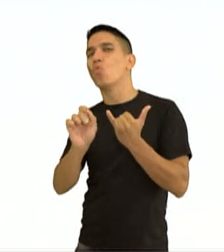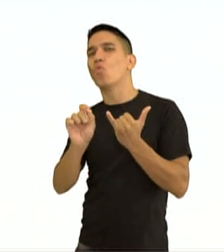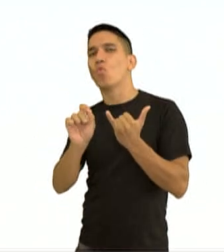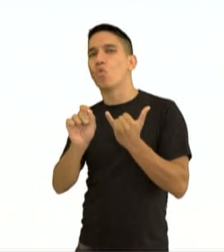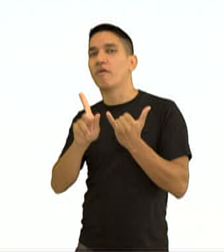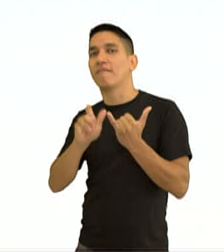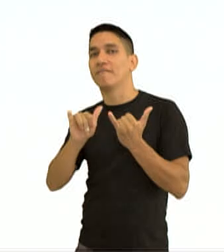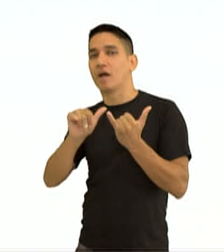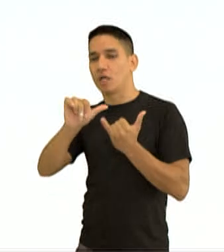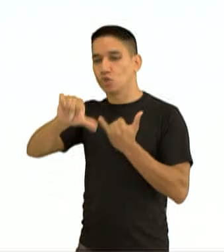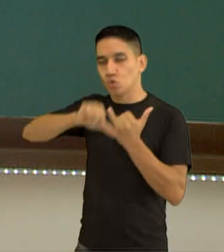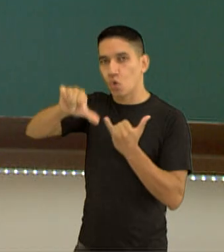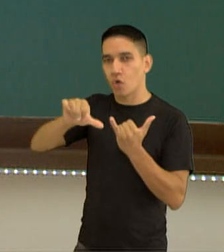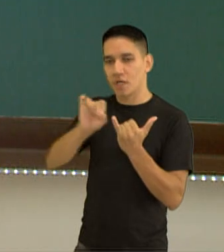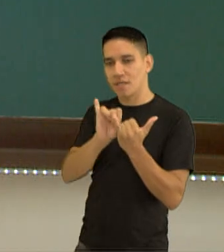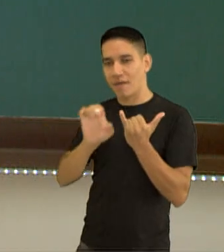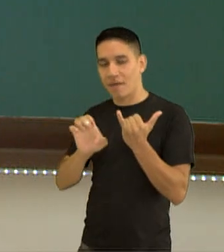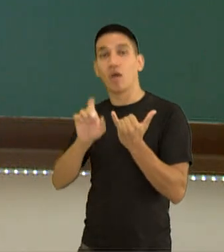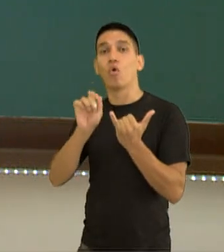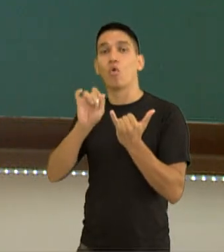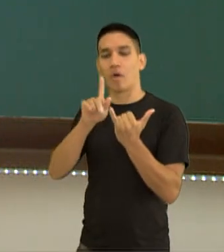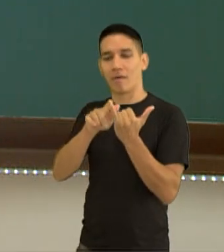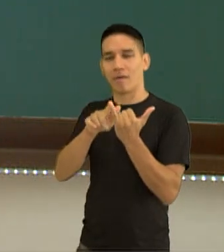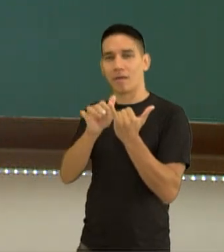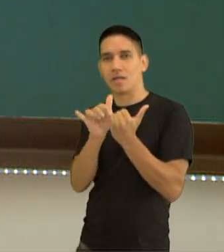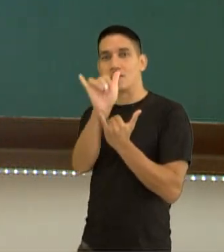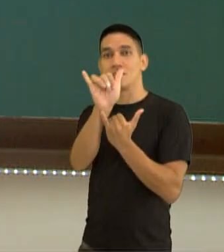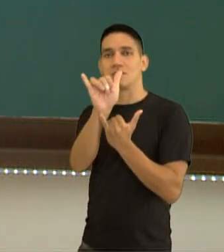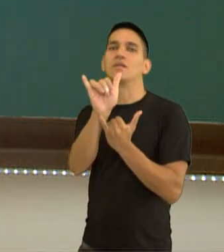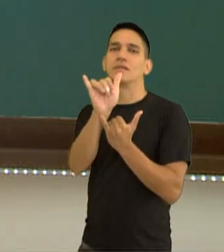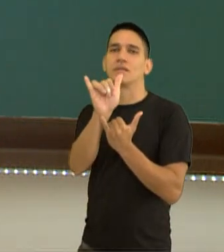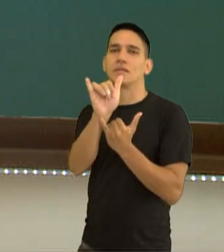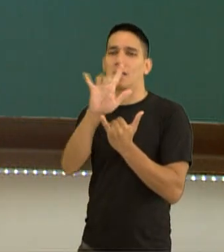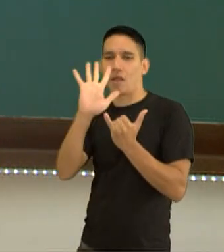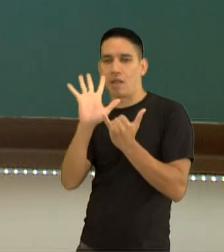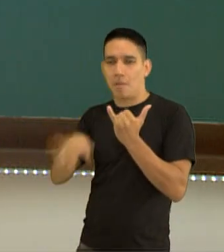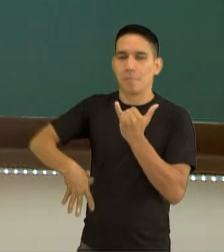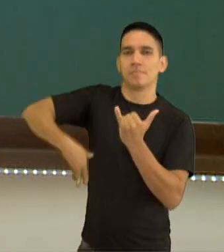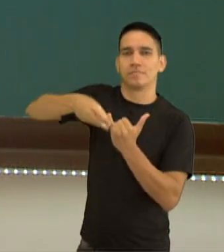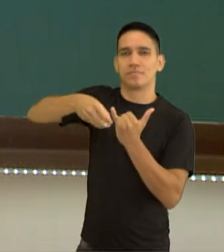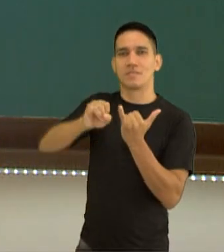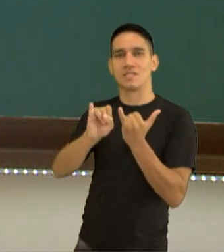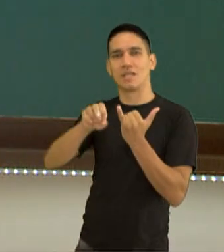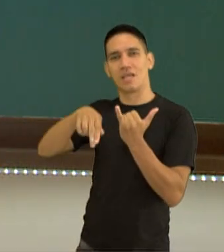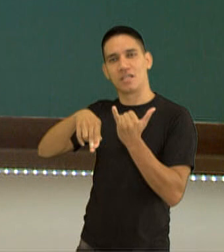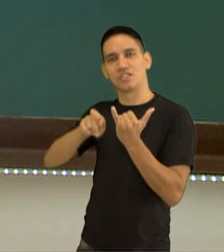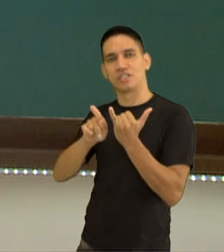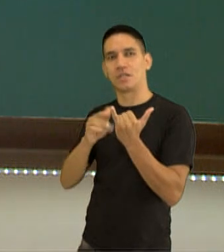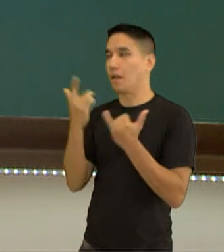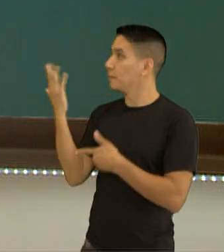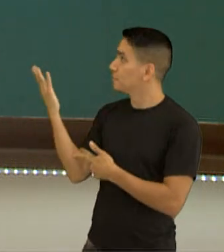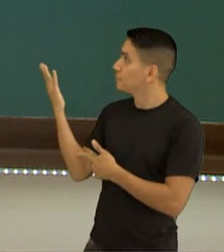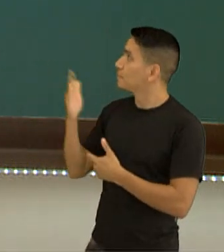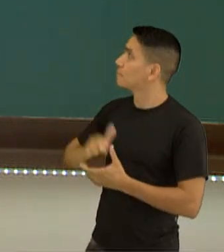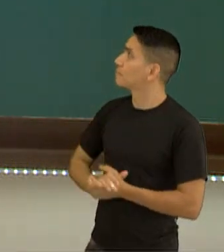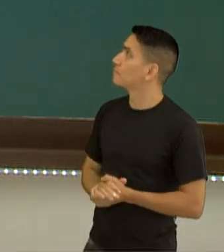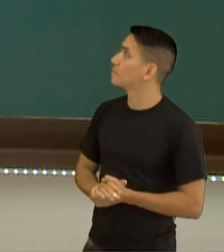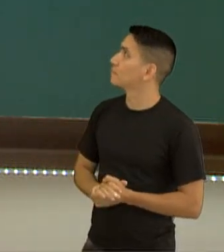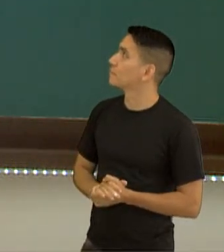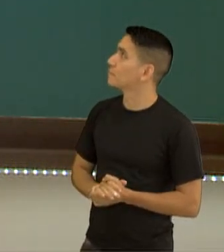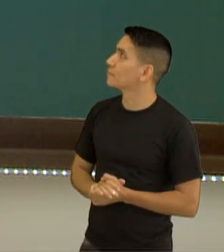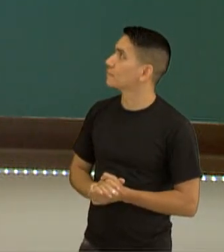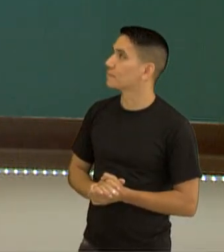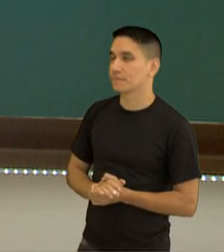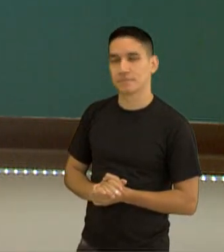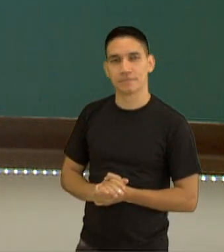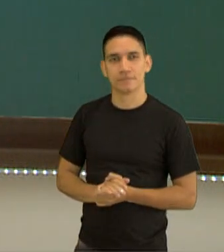vamos trocar o ie por y e adicionar o ing, como é o caso de die, dying, lie,